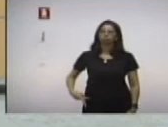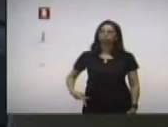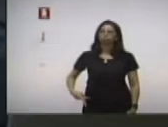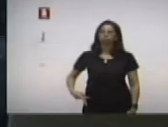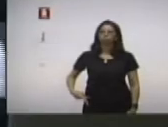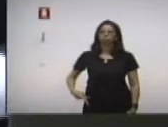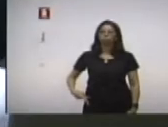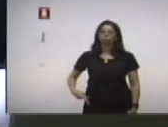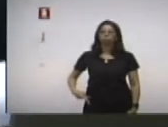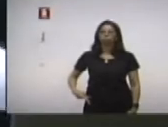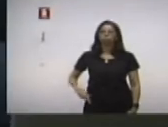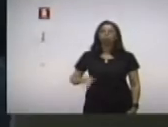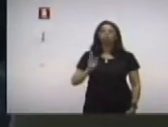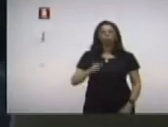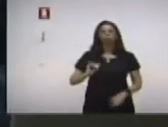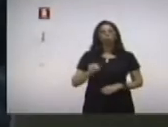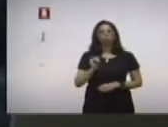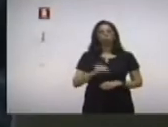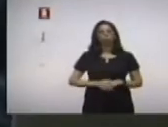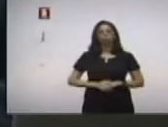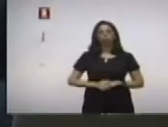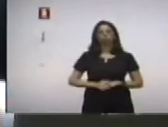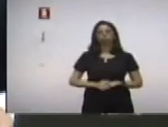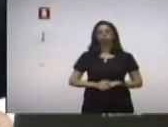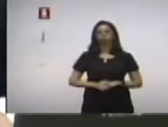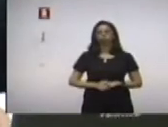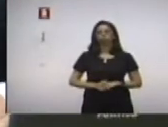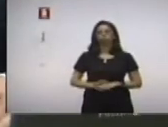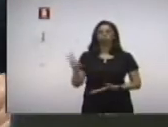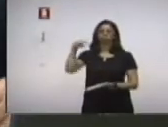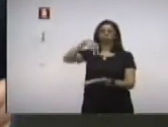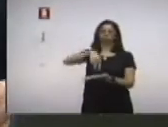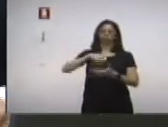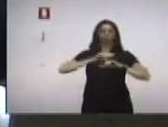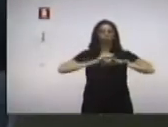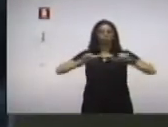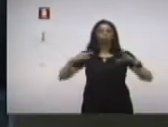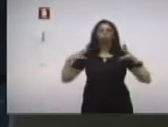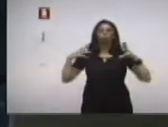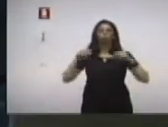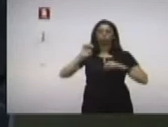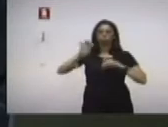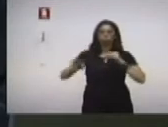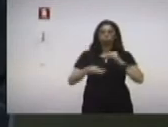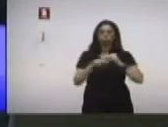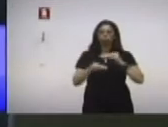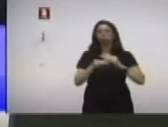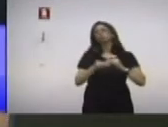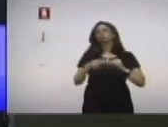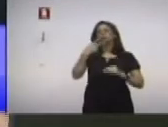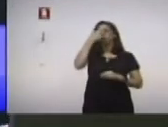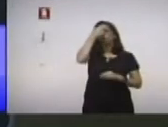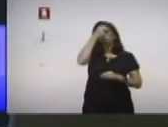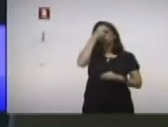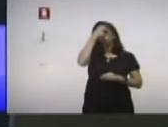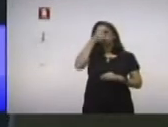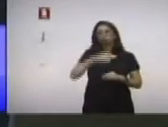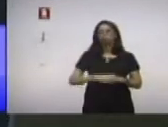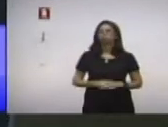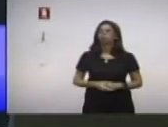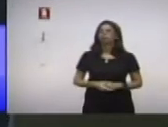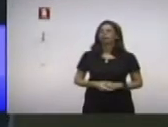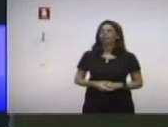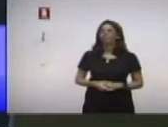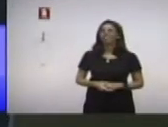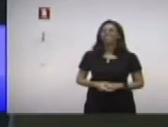até agora para já Aproveite me Manifesto de todas as emendas já que tem uma Emenda do dilsinho uma